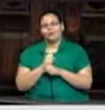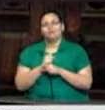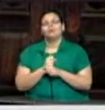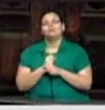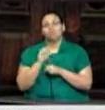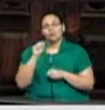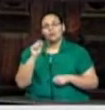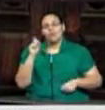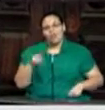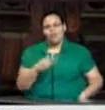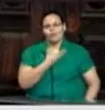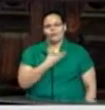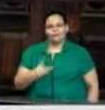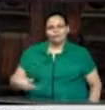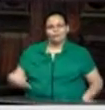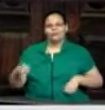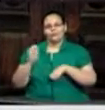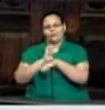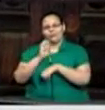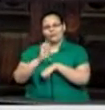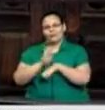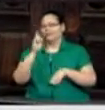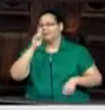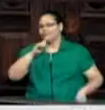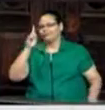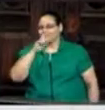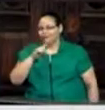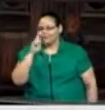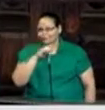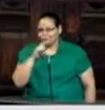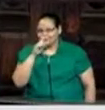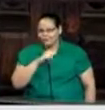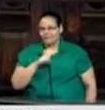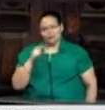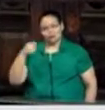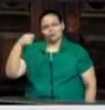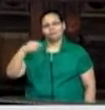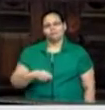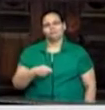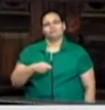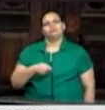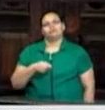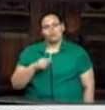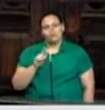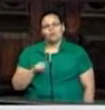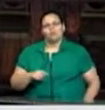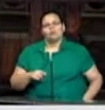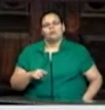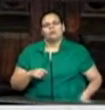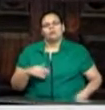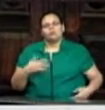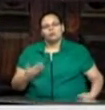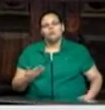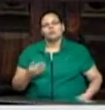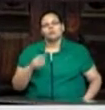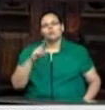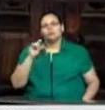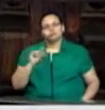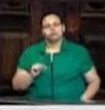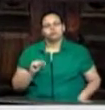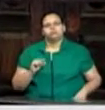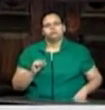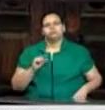trata é que o governo do Estado falhou na sua obrigação de garantir o mínimo